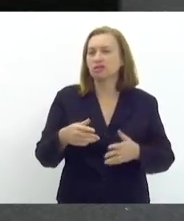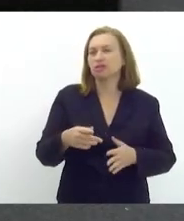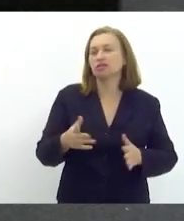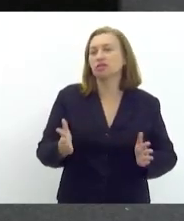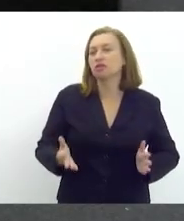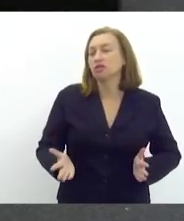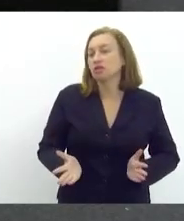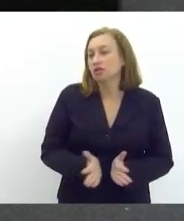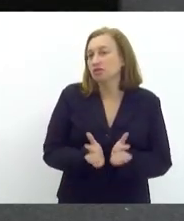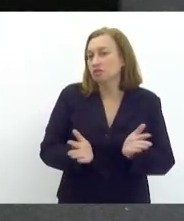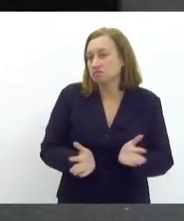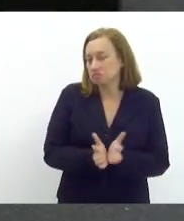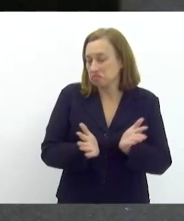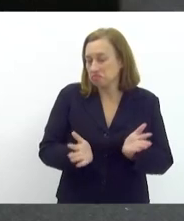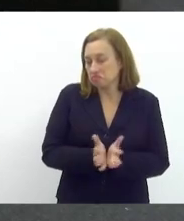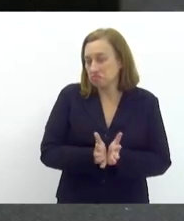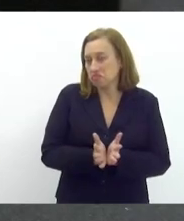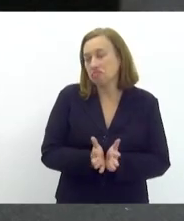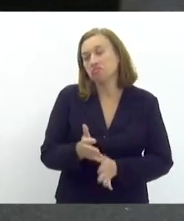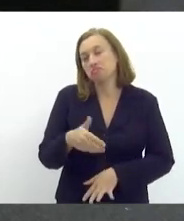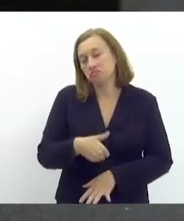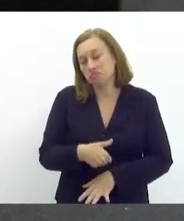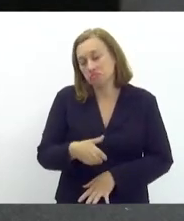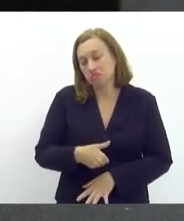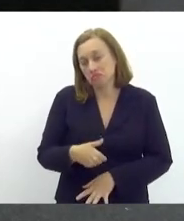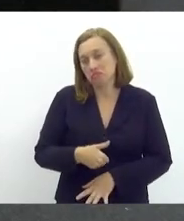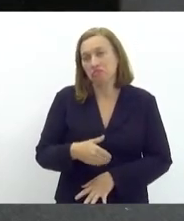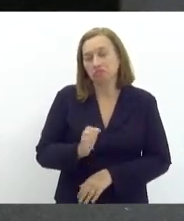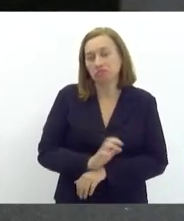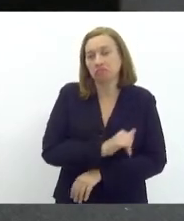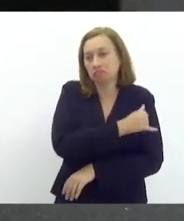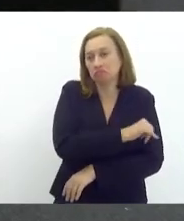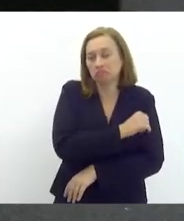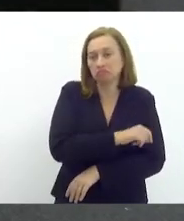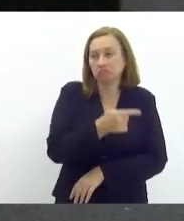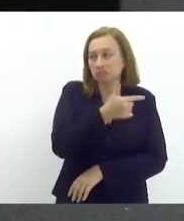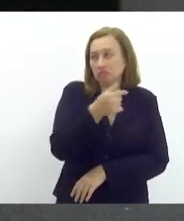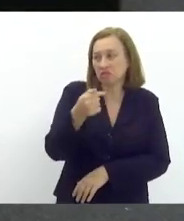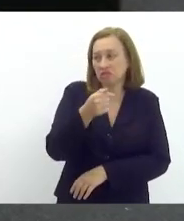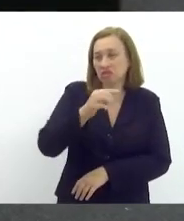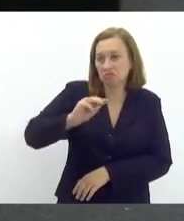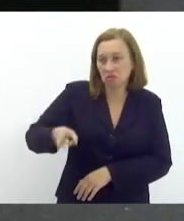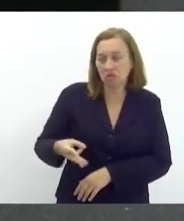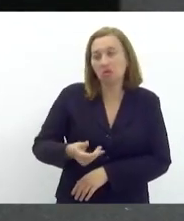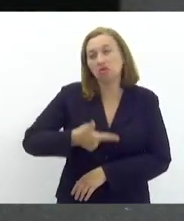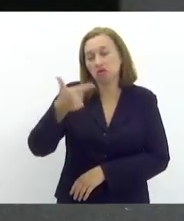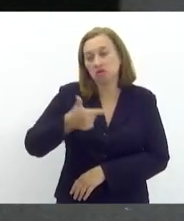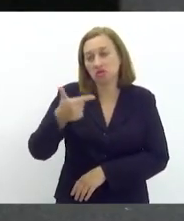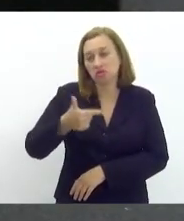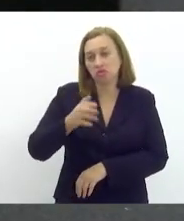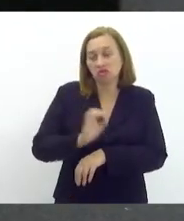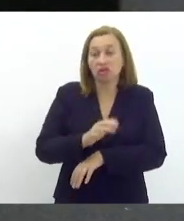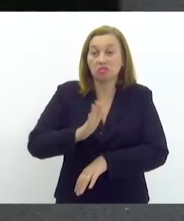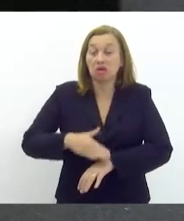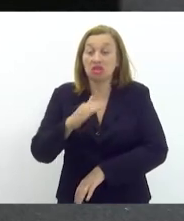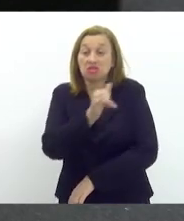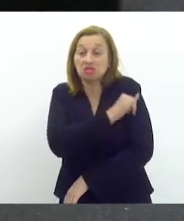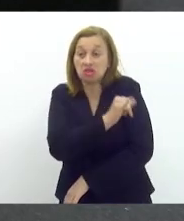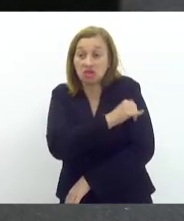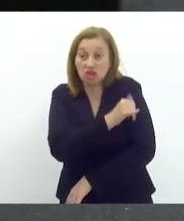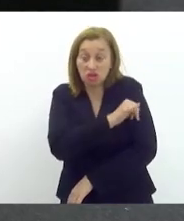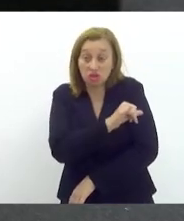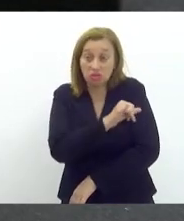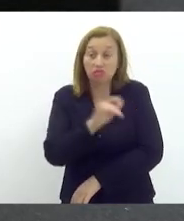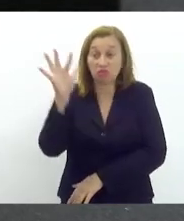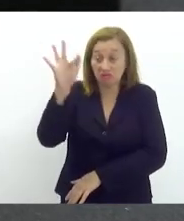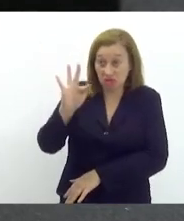verdade três milhões de pessoas passando fome no estado do Rio de Janeiro no estado que tem 17 milhões o segundo estado mais rico da nossa da